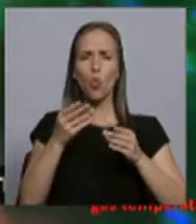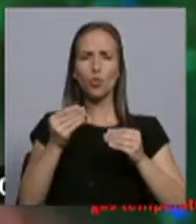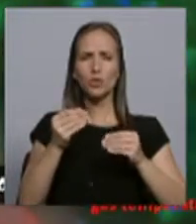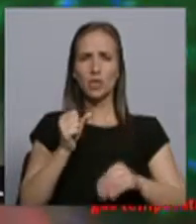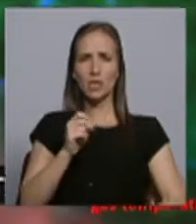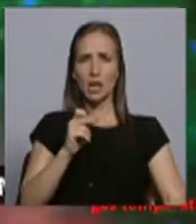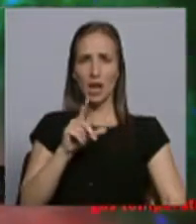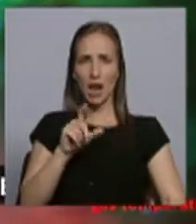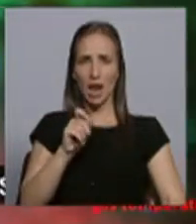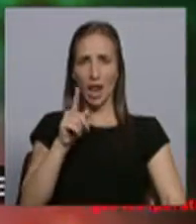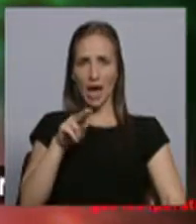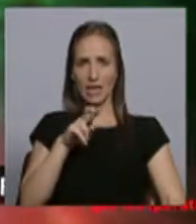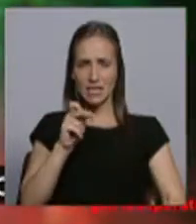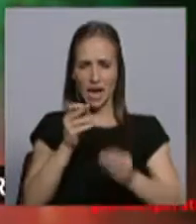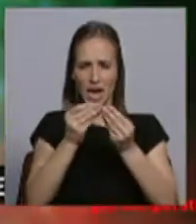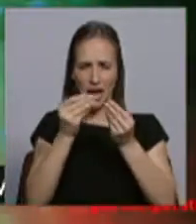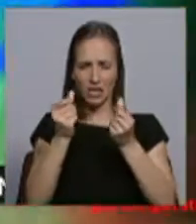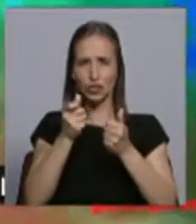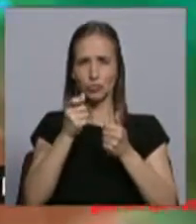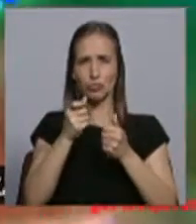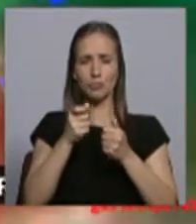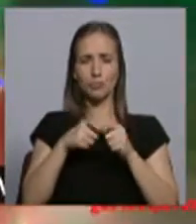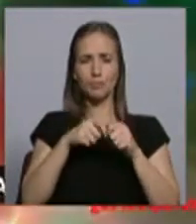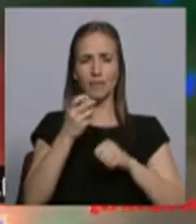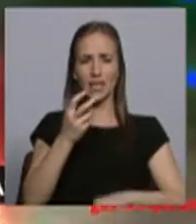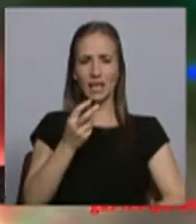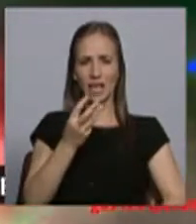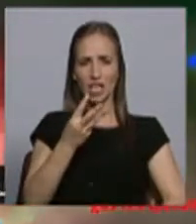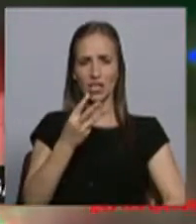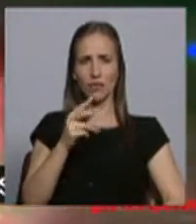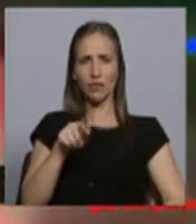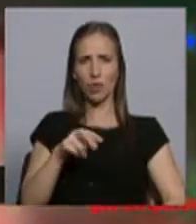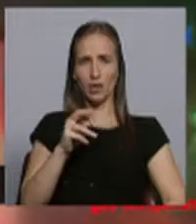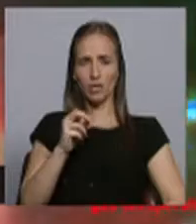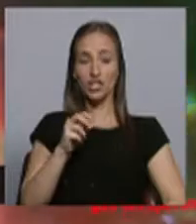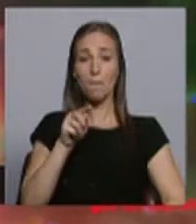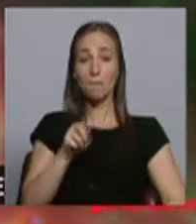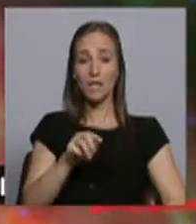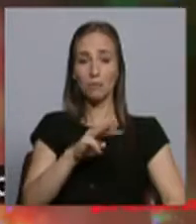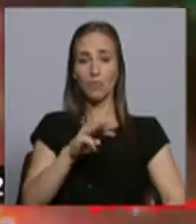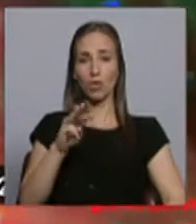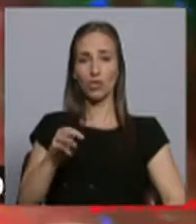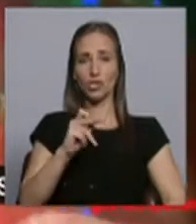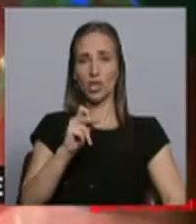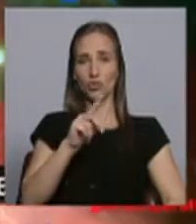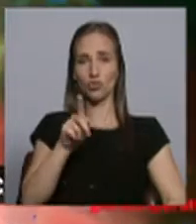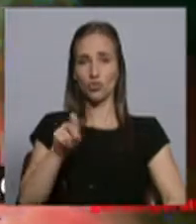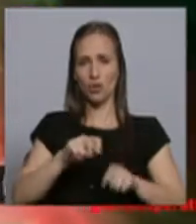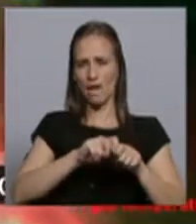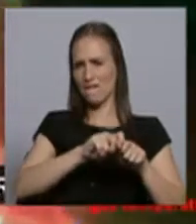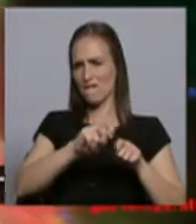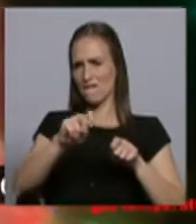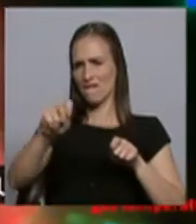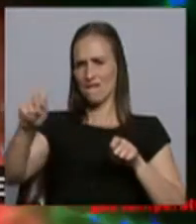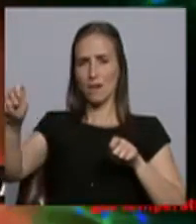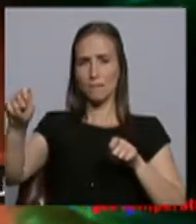gás e muita poeira, que se estende por 3,3 mil milhões de anos-luz de diâmetro. Está a